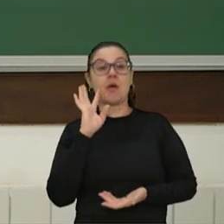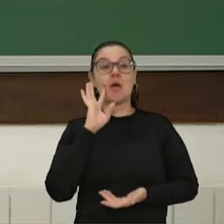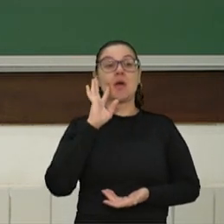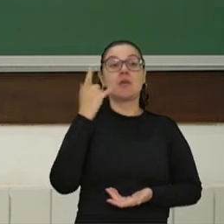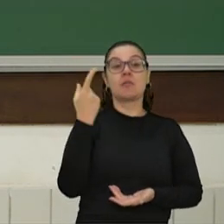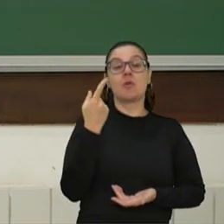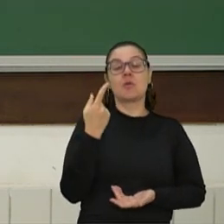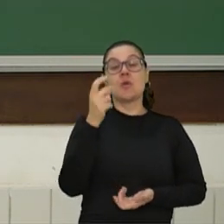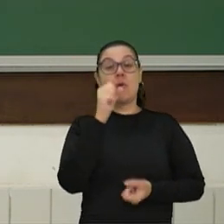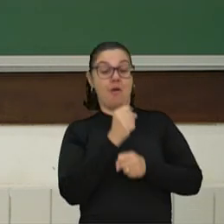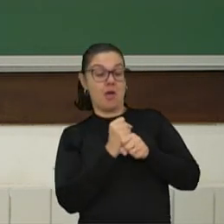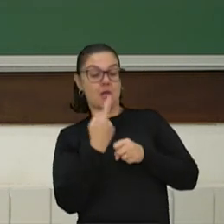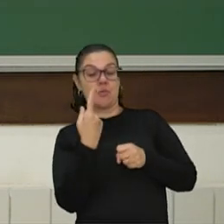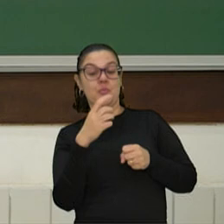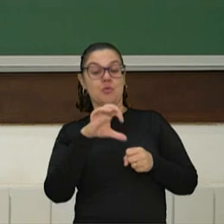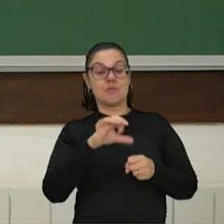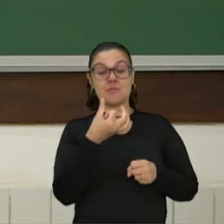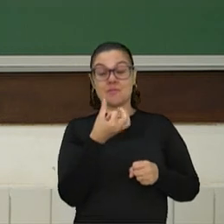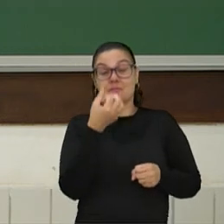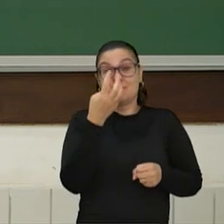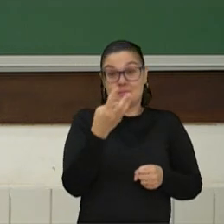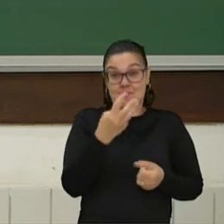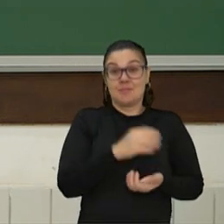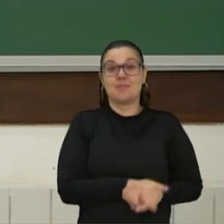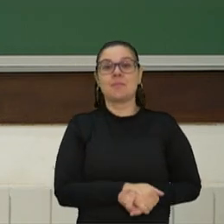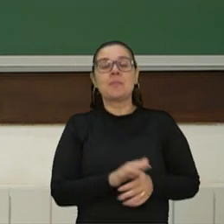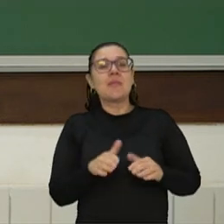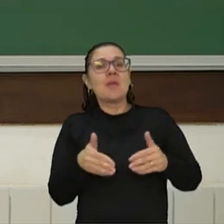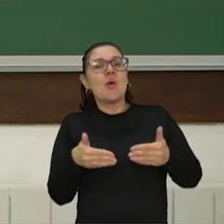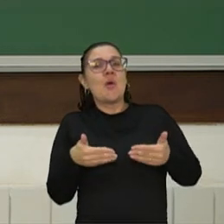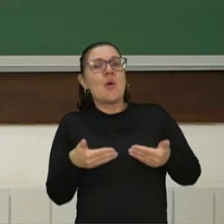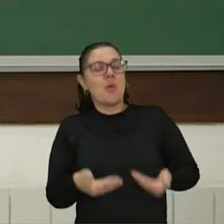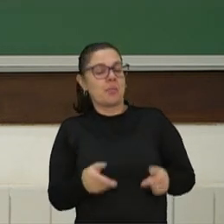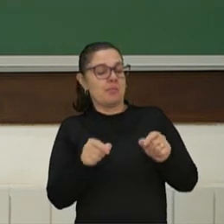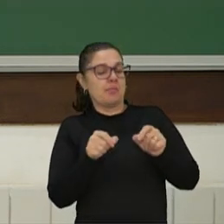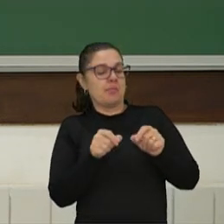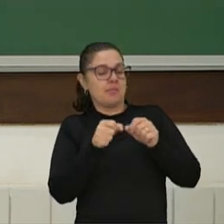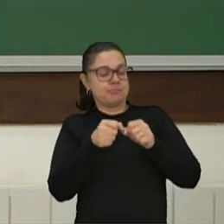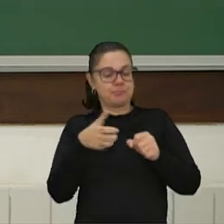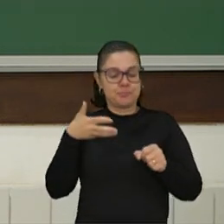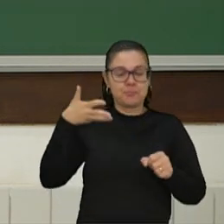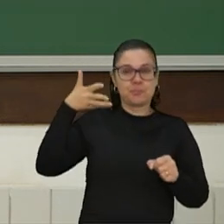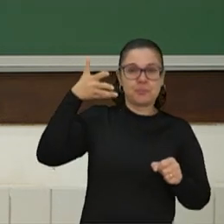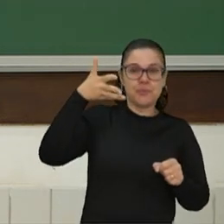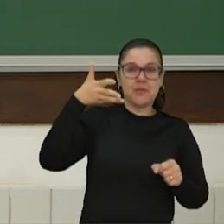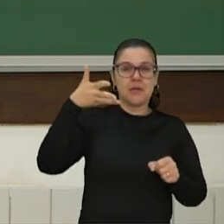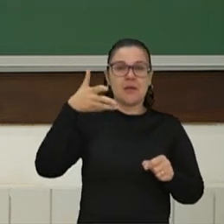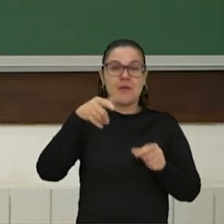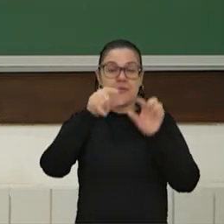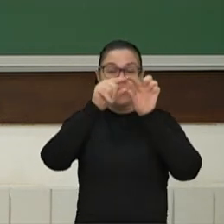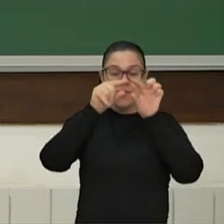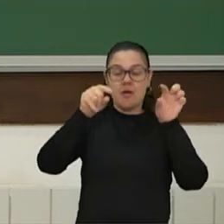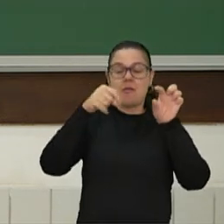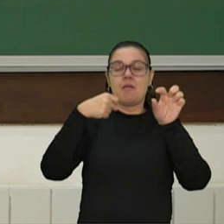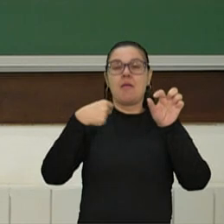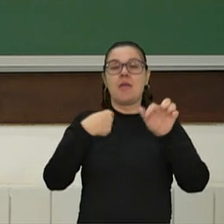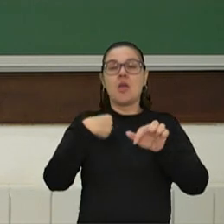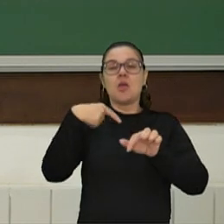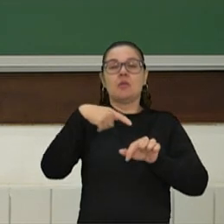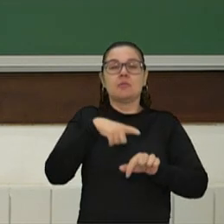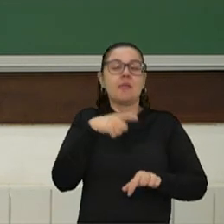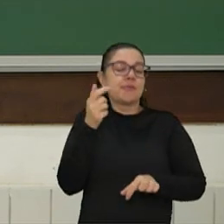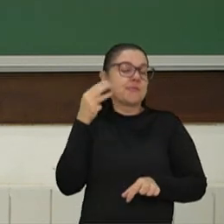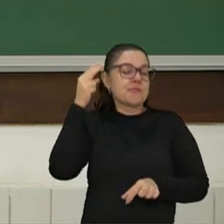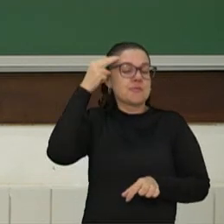em 1963. E como o discurso dele tinha várias frases que começavam assim,